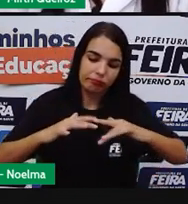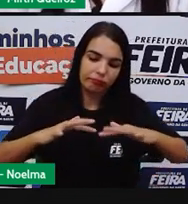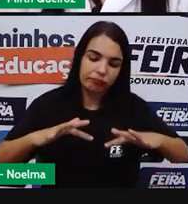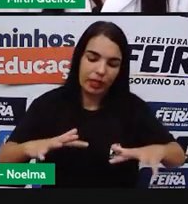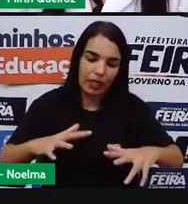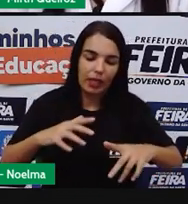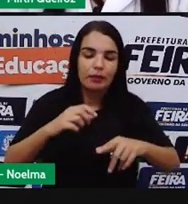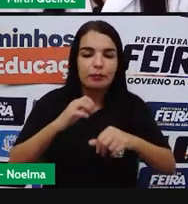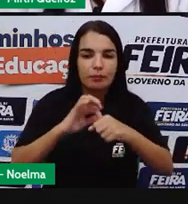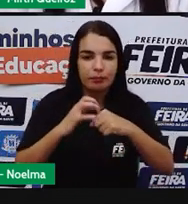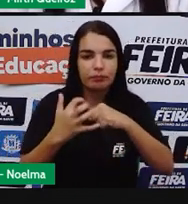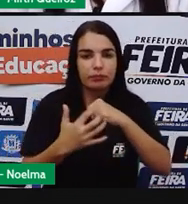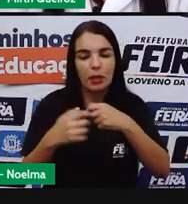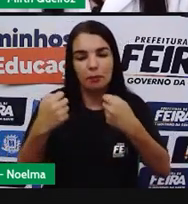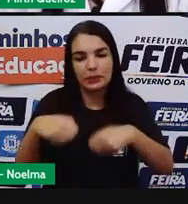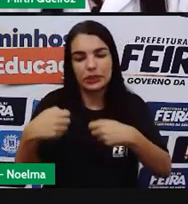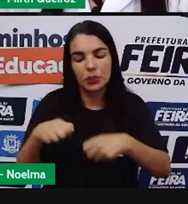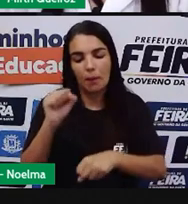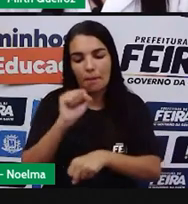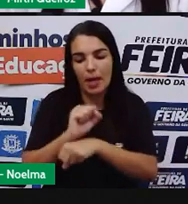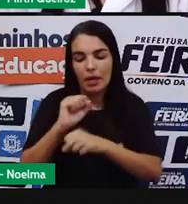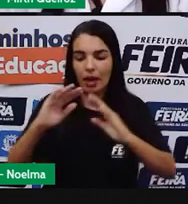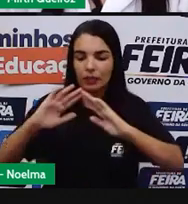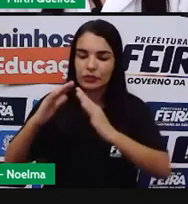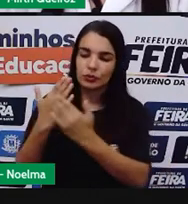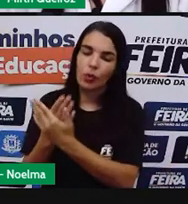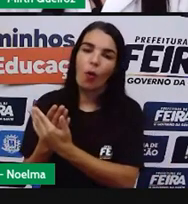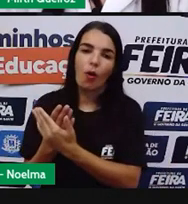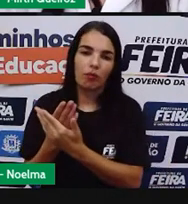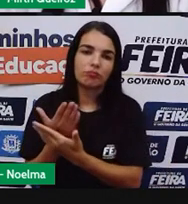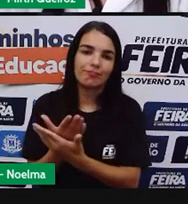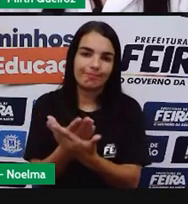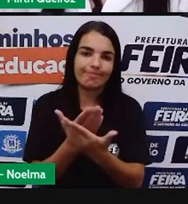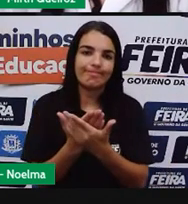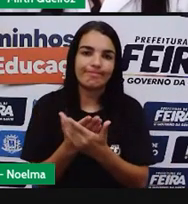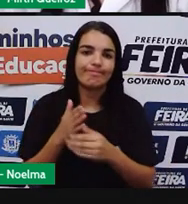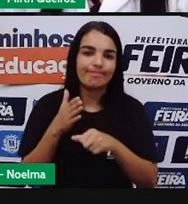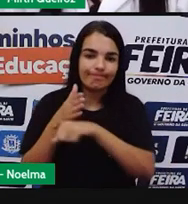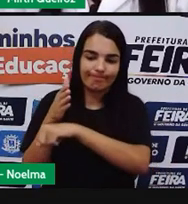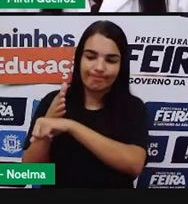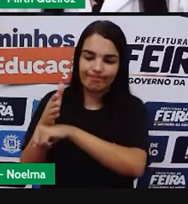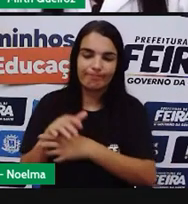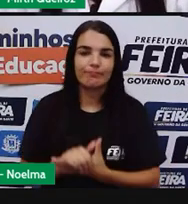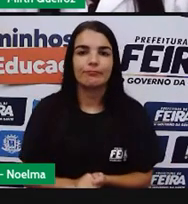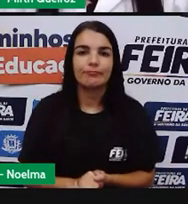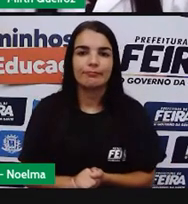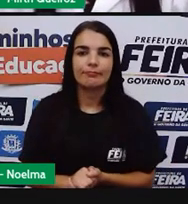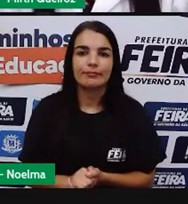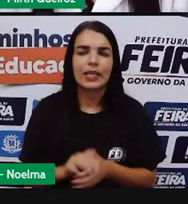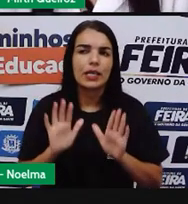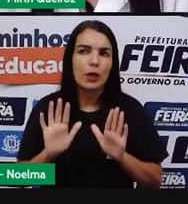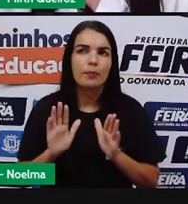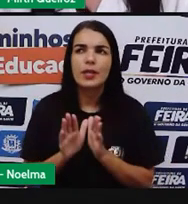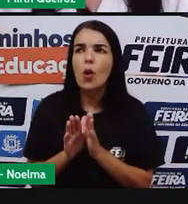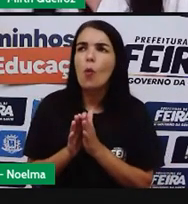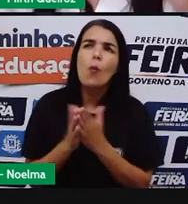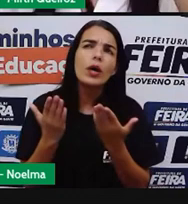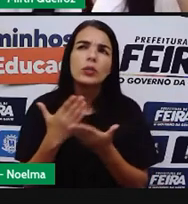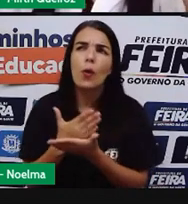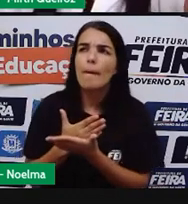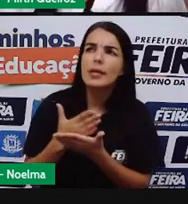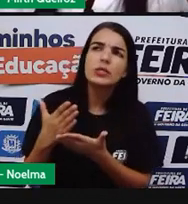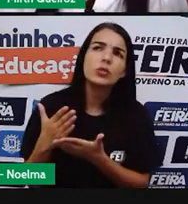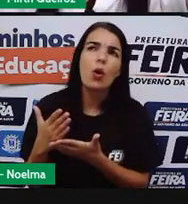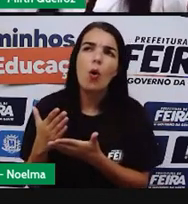nós tivemos que paralisar as nossas aulas, certo? Quando foi que começou aí